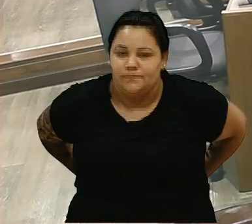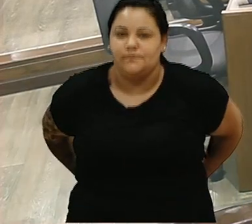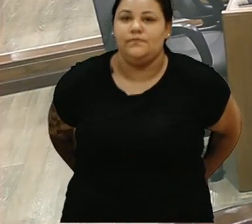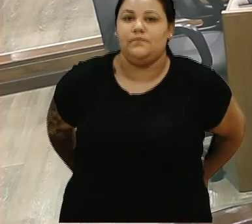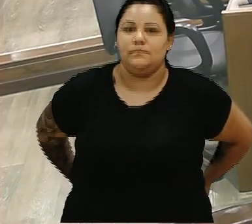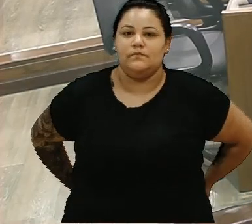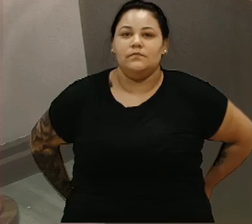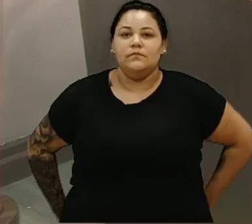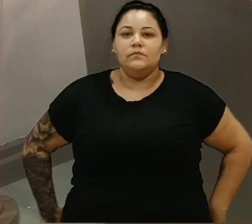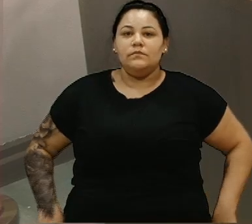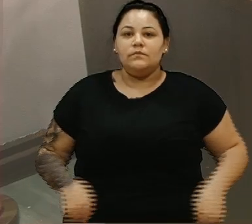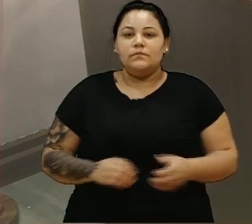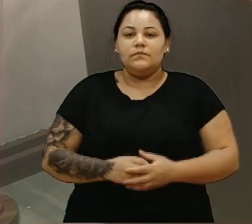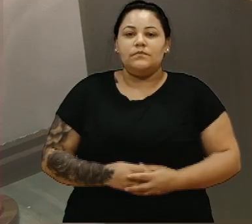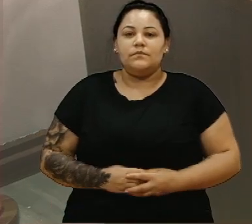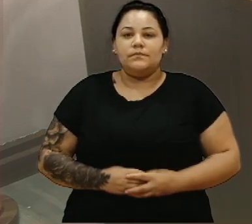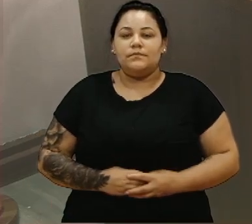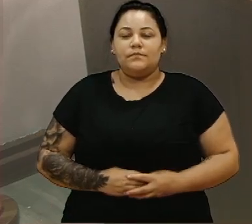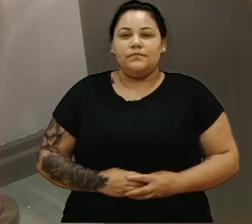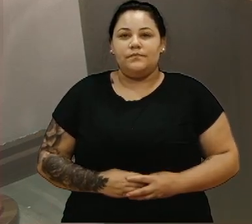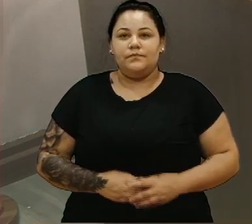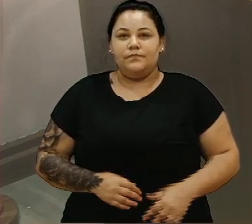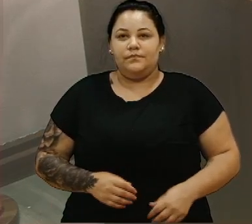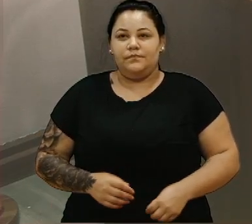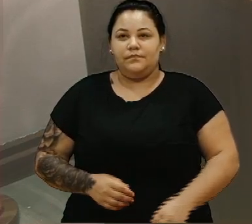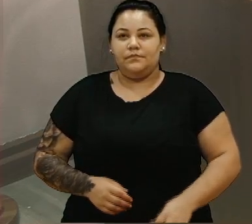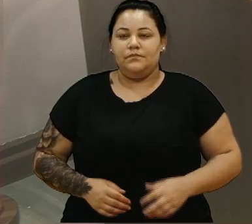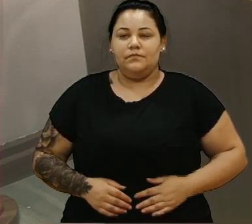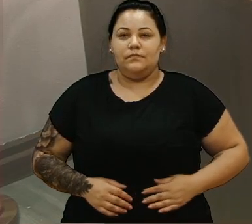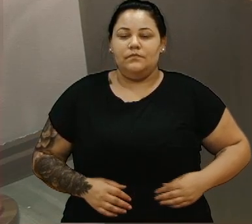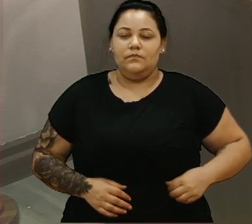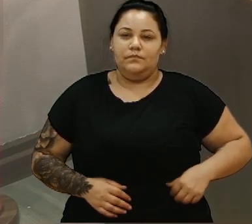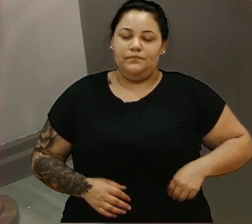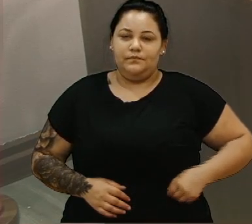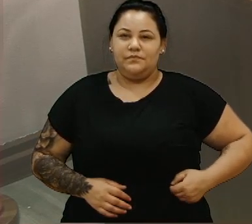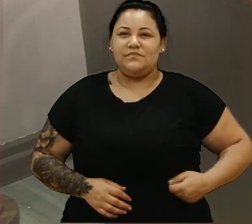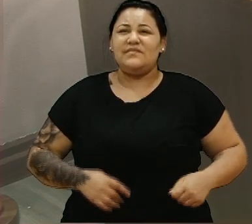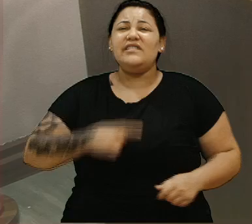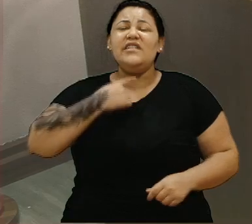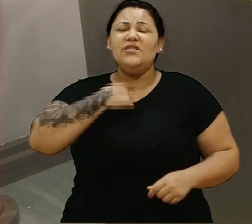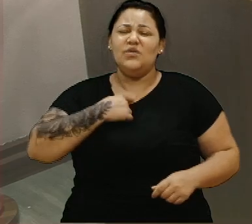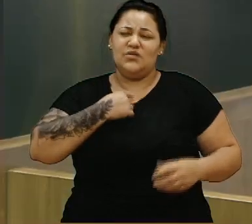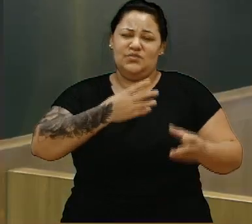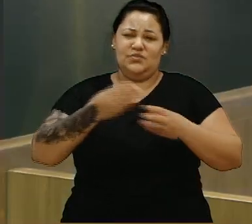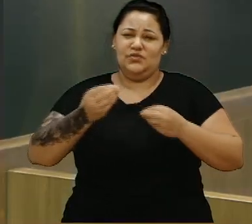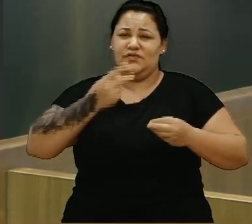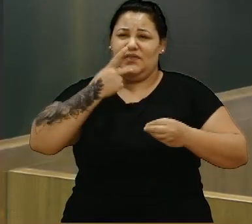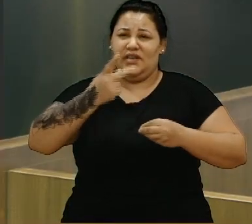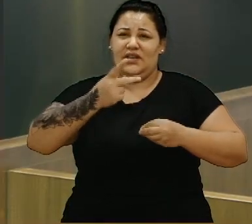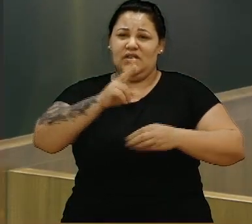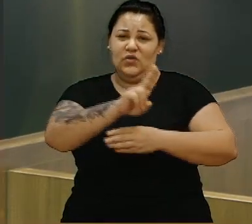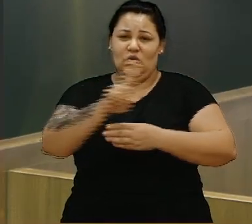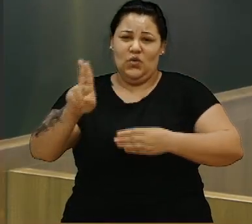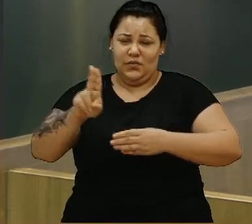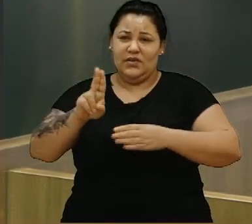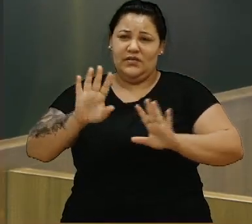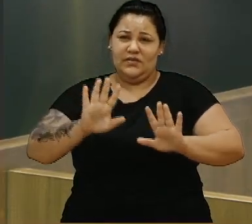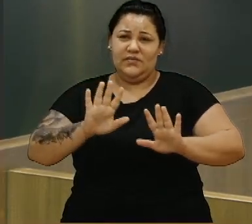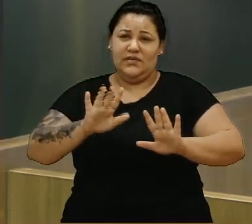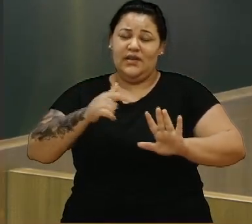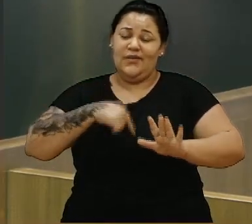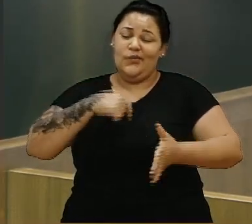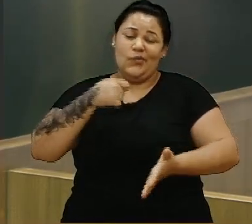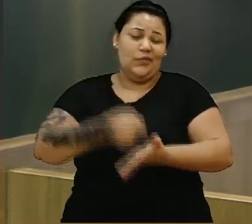Sim, momento oportuno já lhe concedo, vereadora Daiane. Eu não gosto muito de fazer citação de nome, trazer, mas eu me